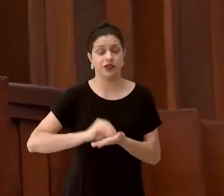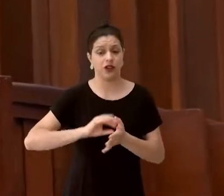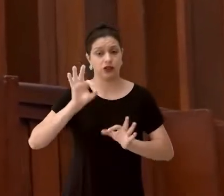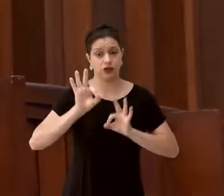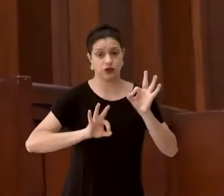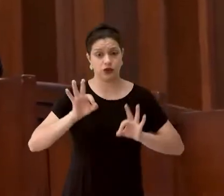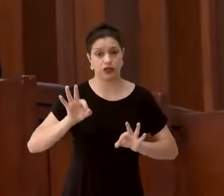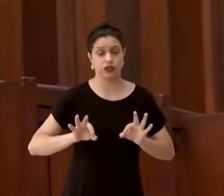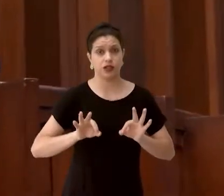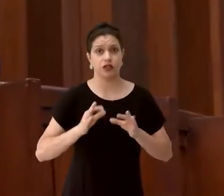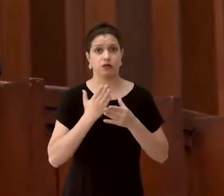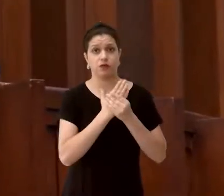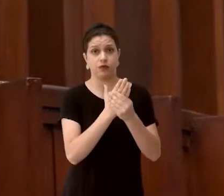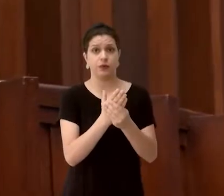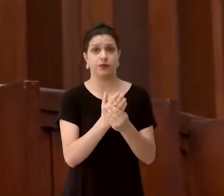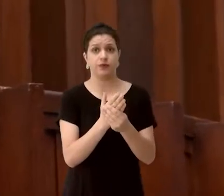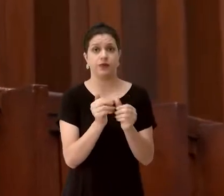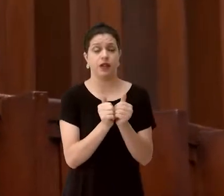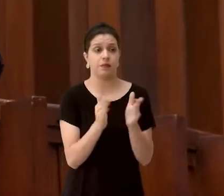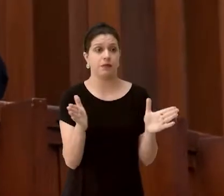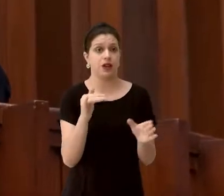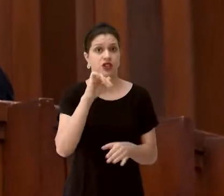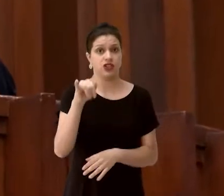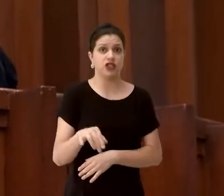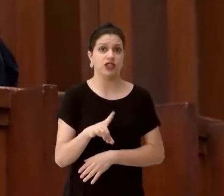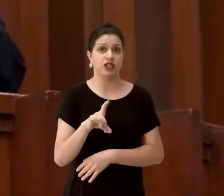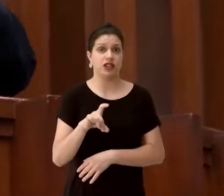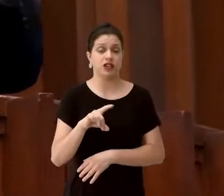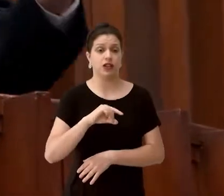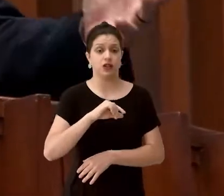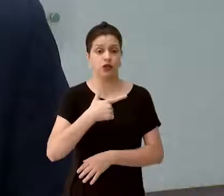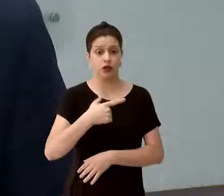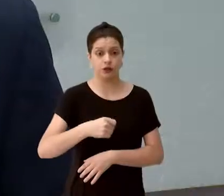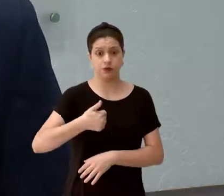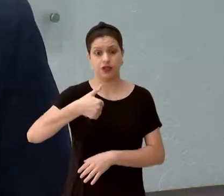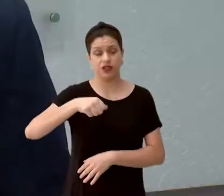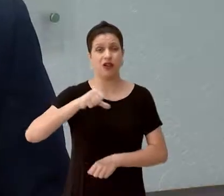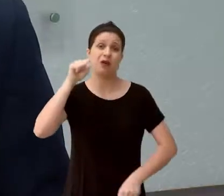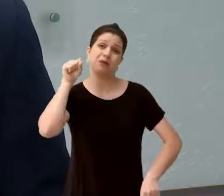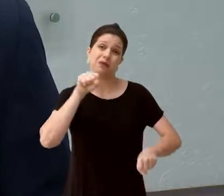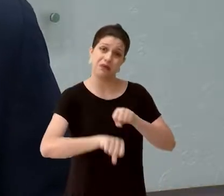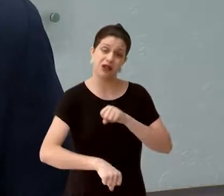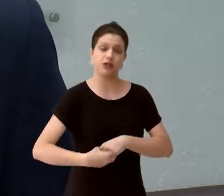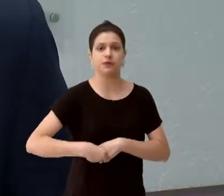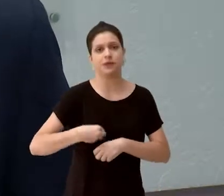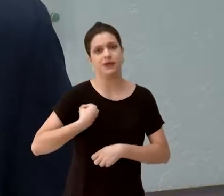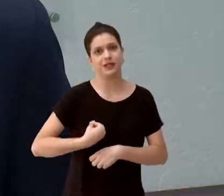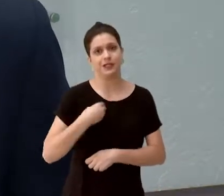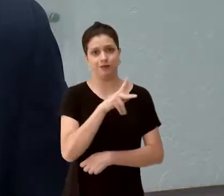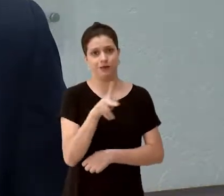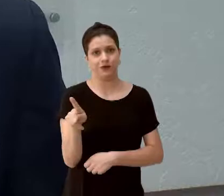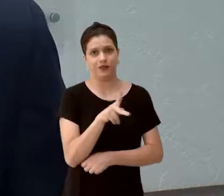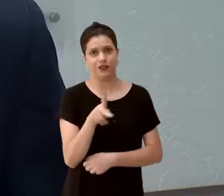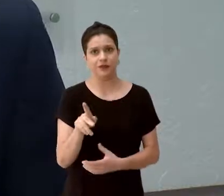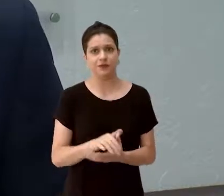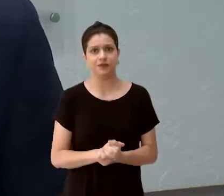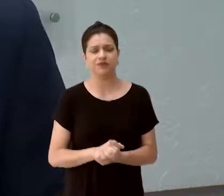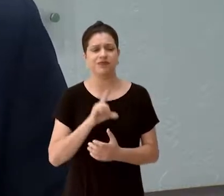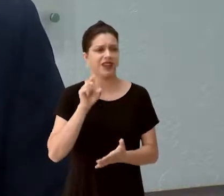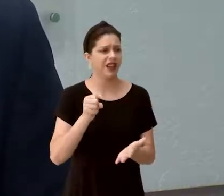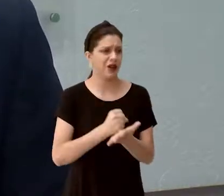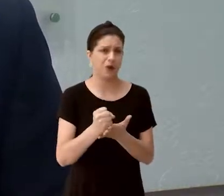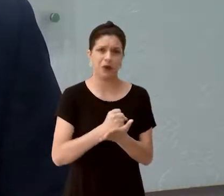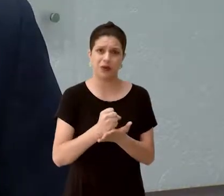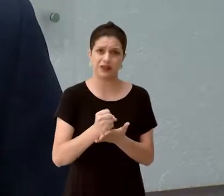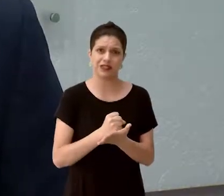de 2019, prejudicou a participação dos professores. Já é um contrato precário, temporário,